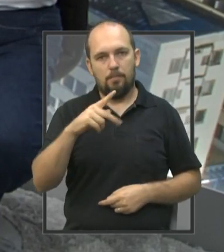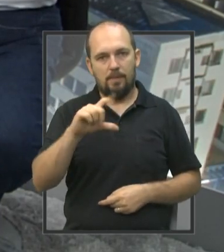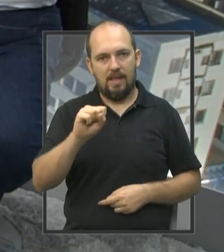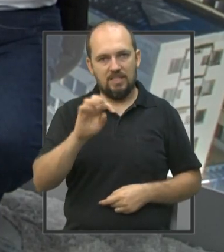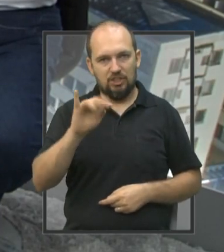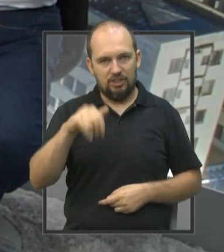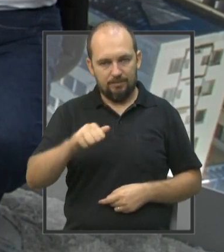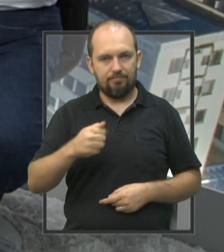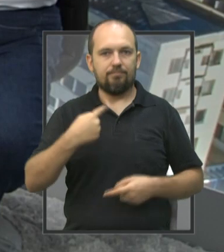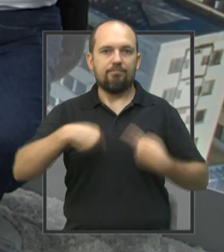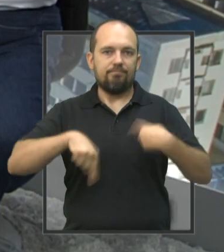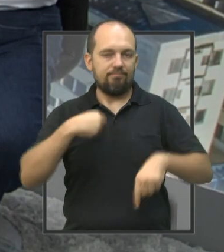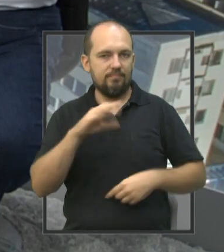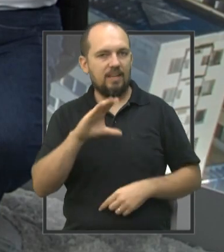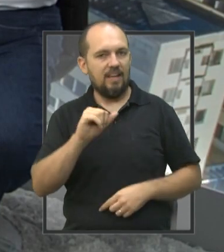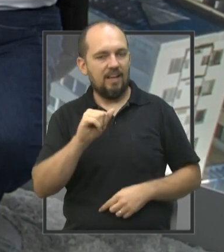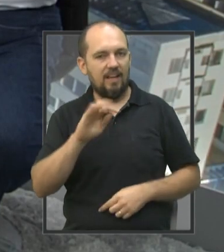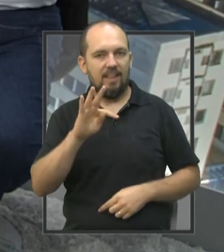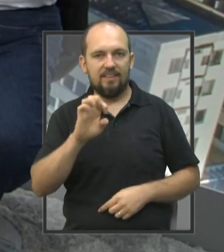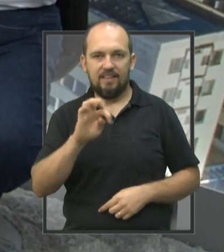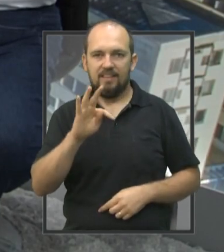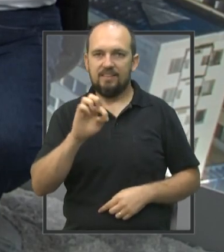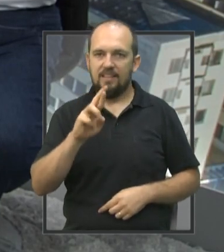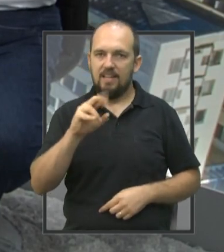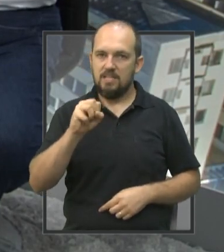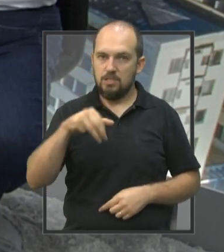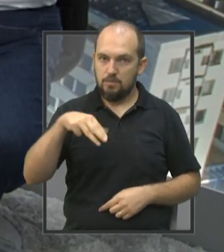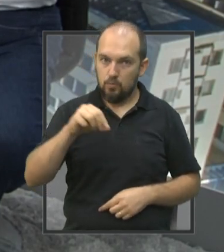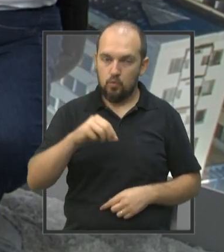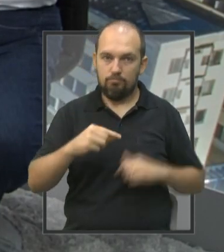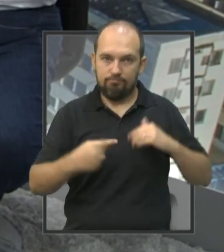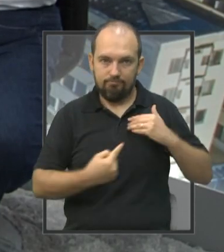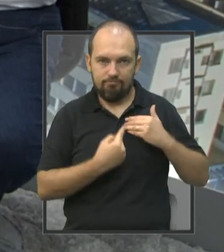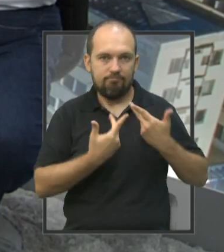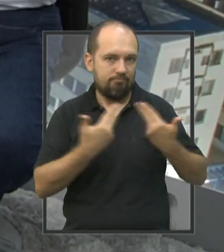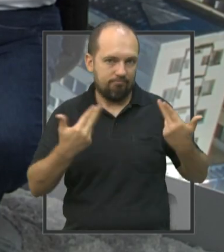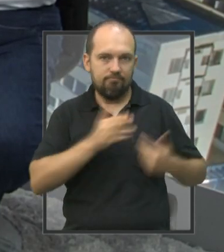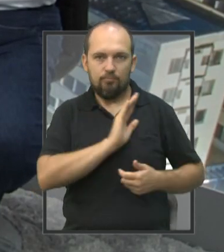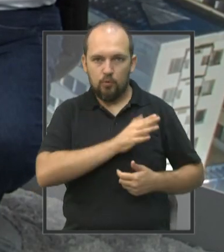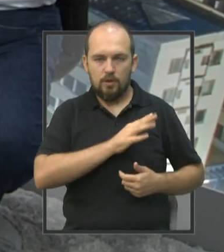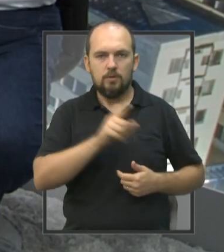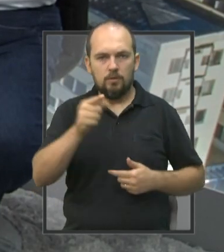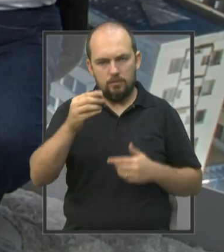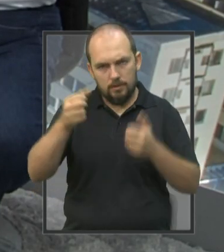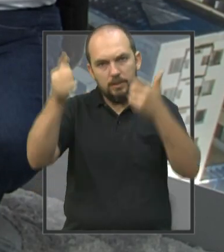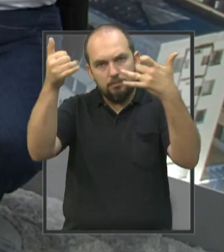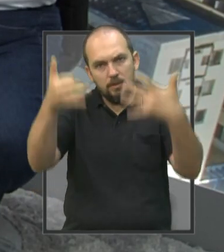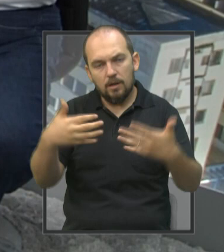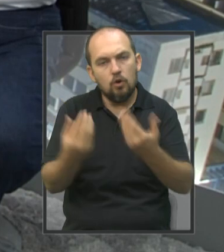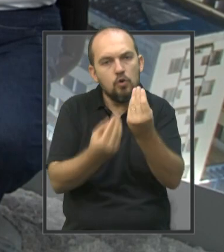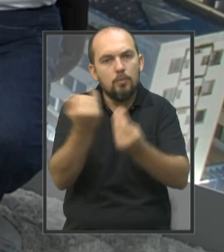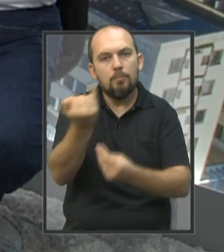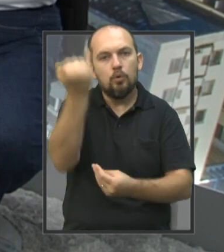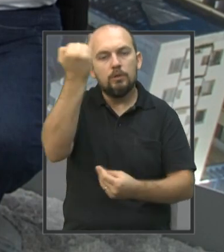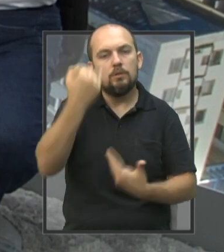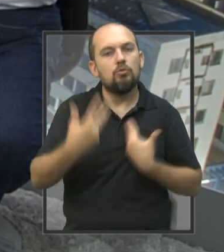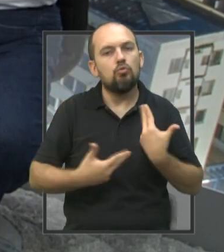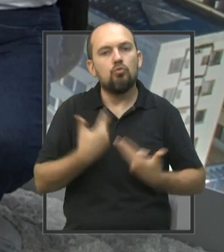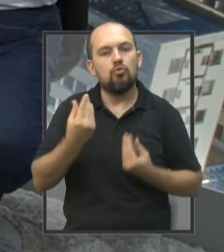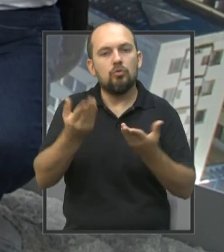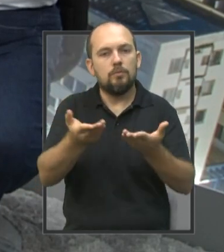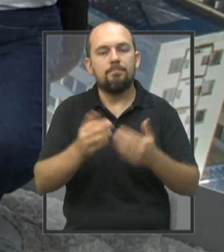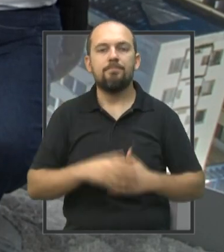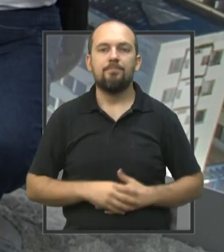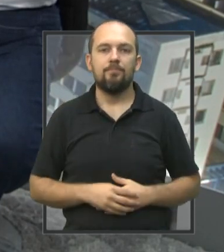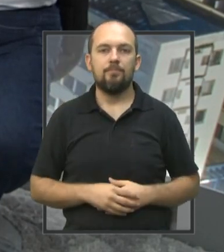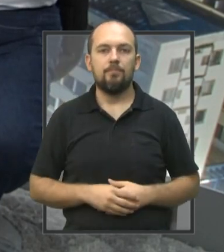senhor falasse da importância desses recursos para a área da saúde, para atender a população jaúense. Só sabe